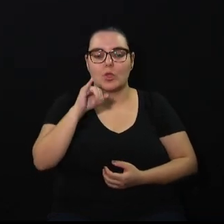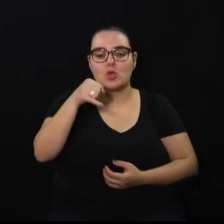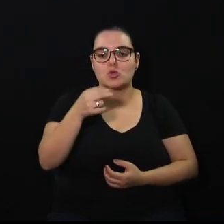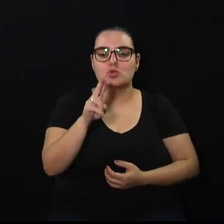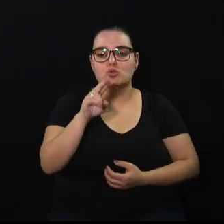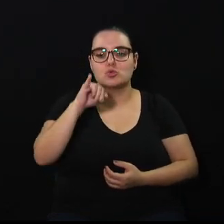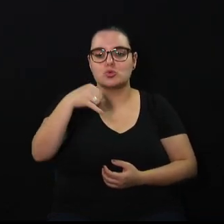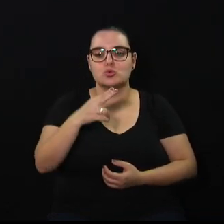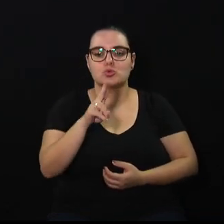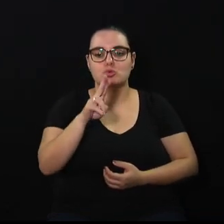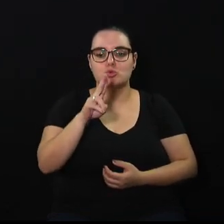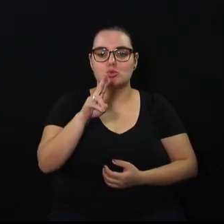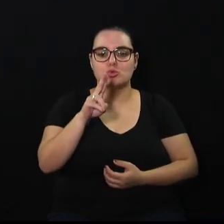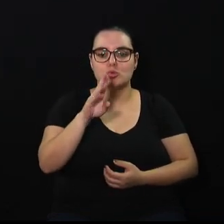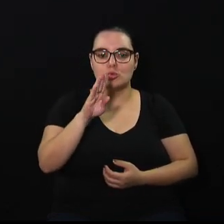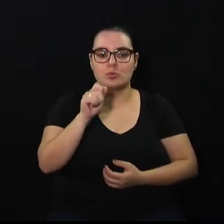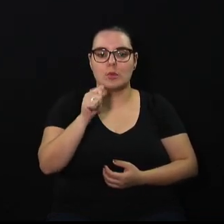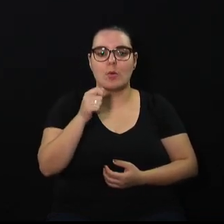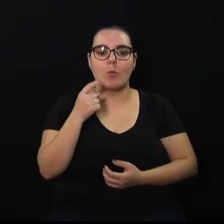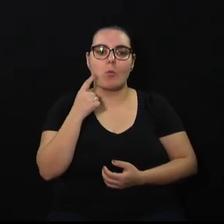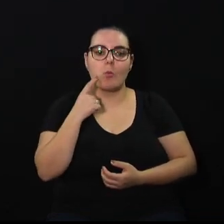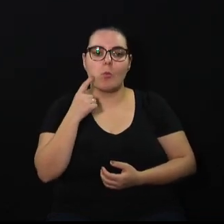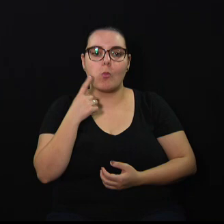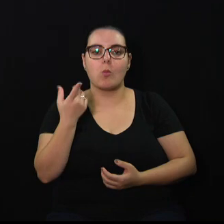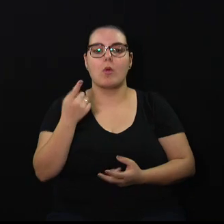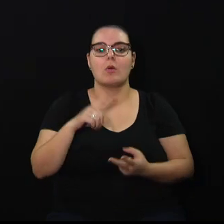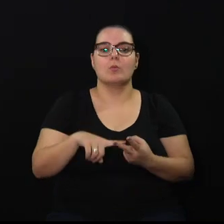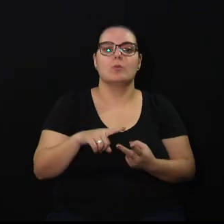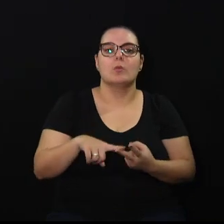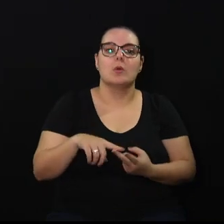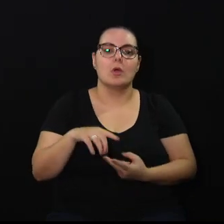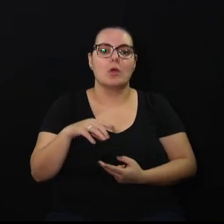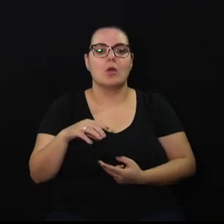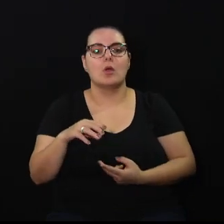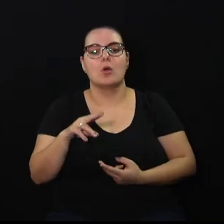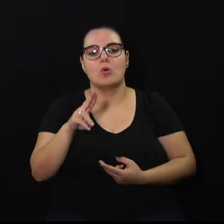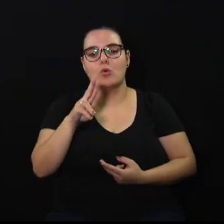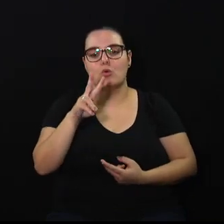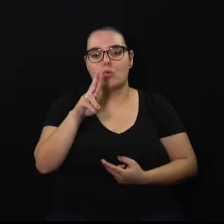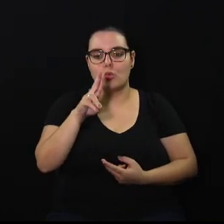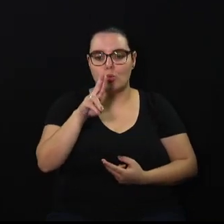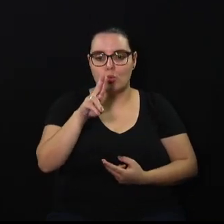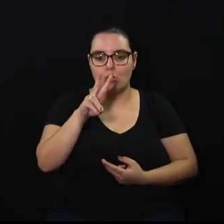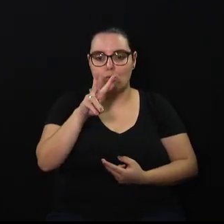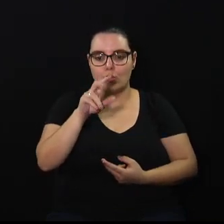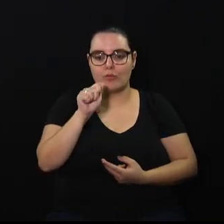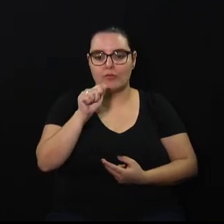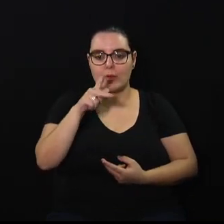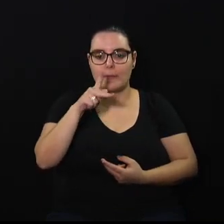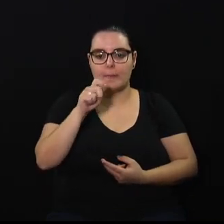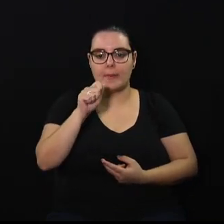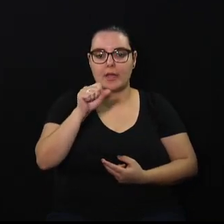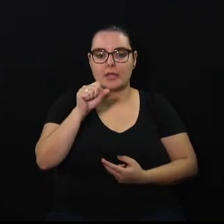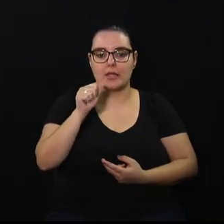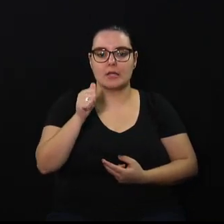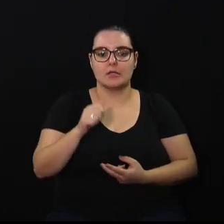bala de goma a uva passa bala de ange ou não de